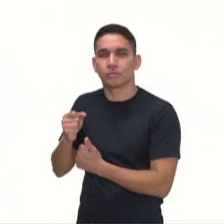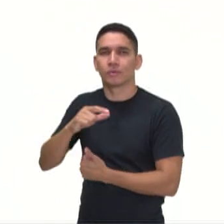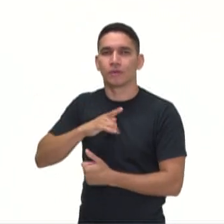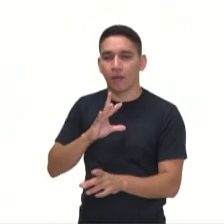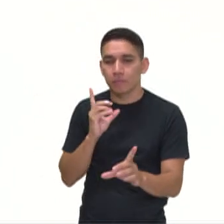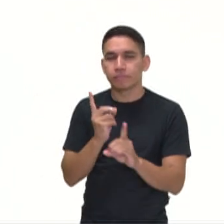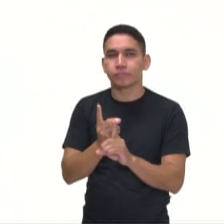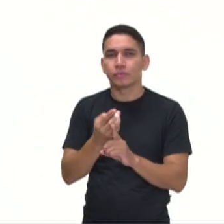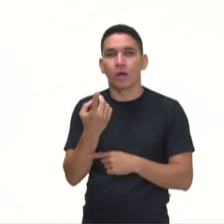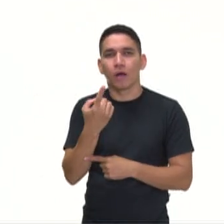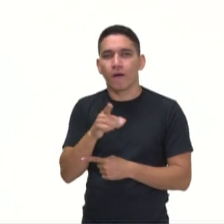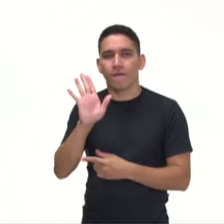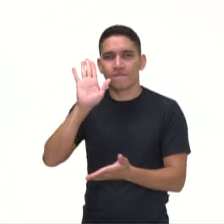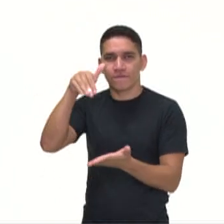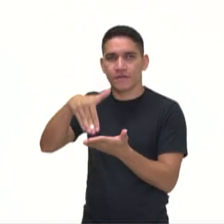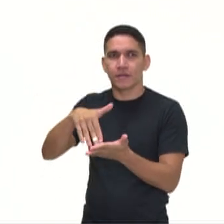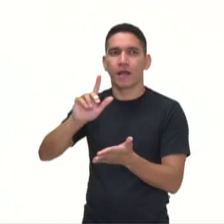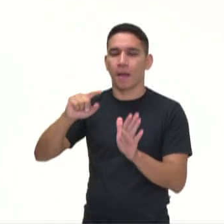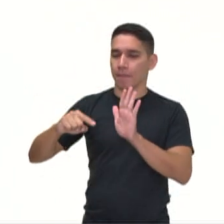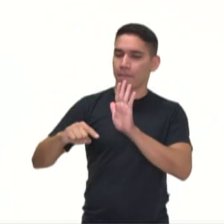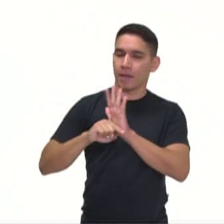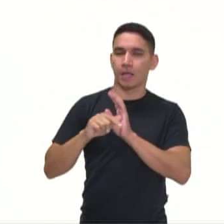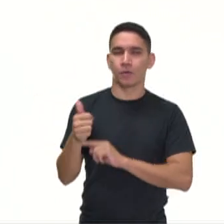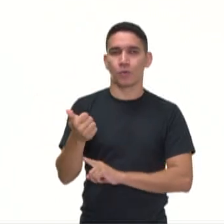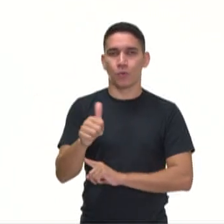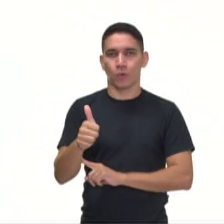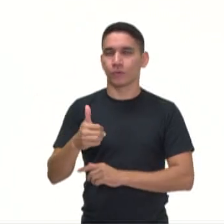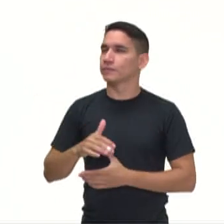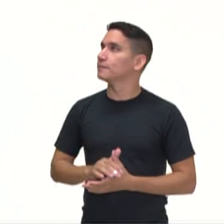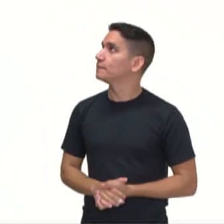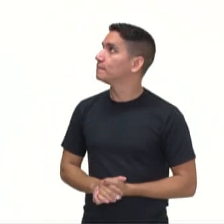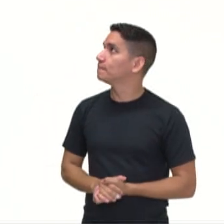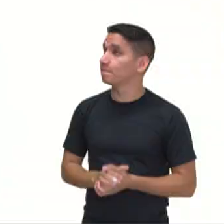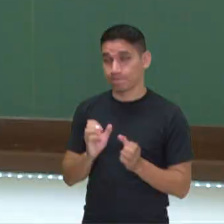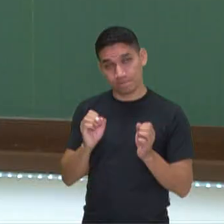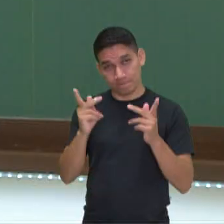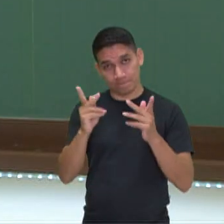ao resultado final de menos 11, ok?